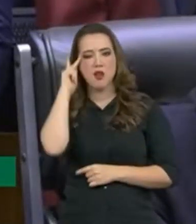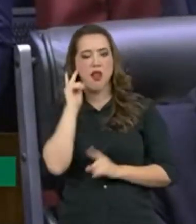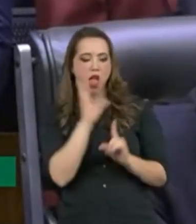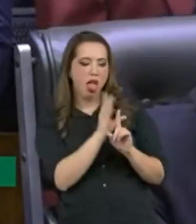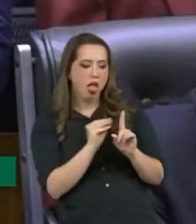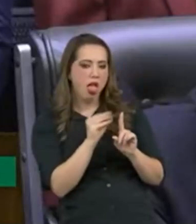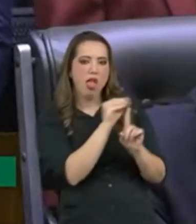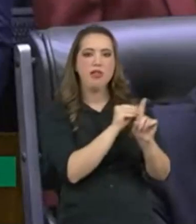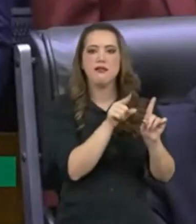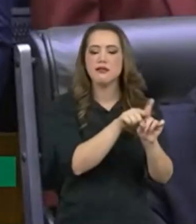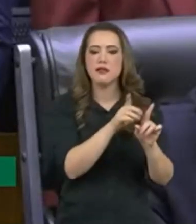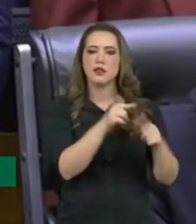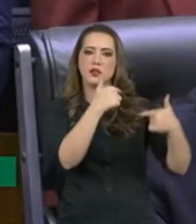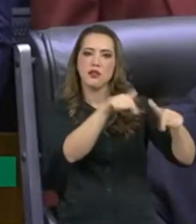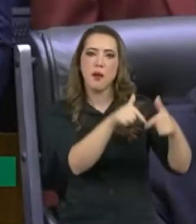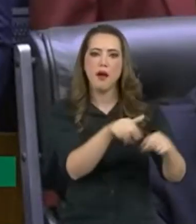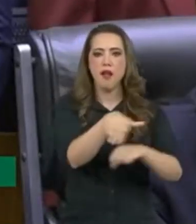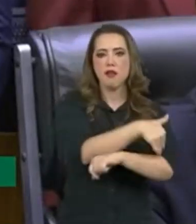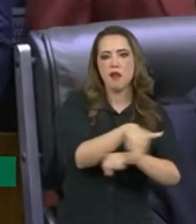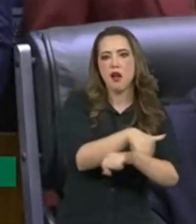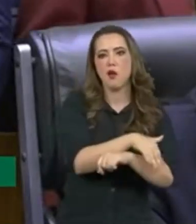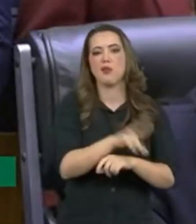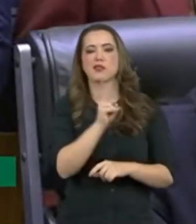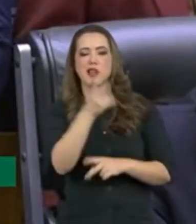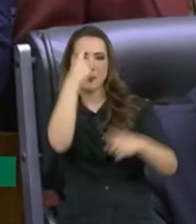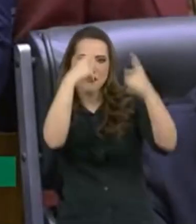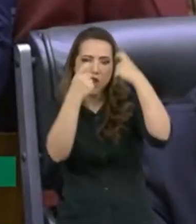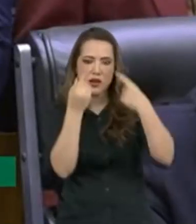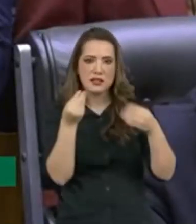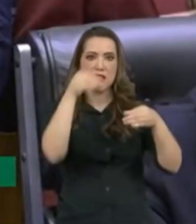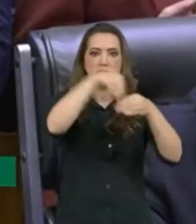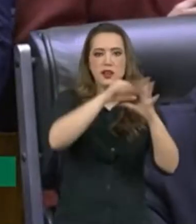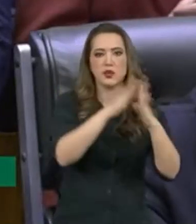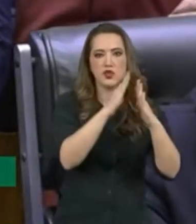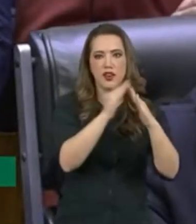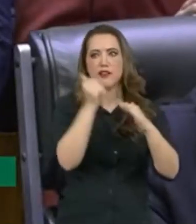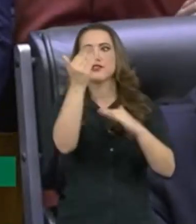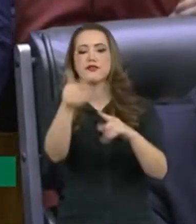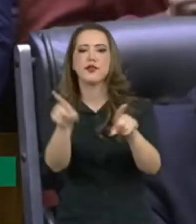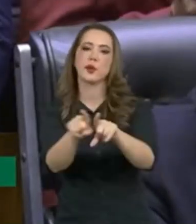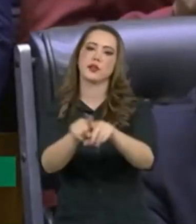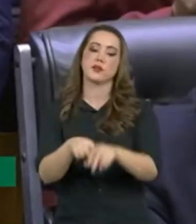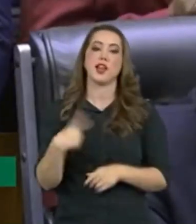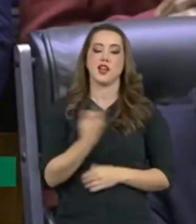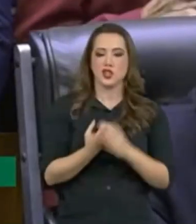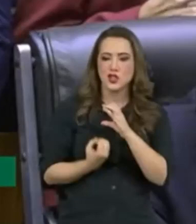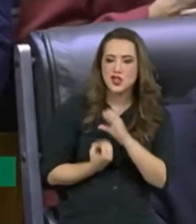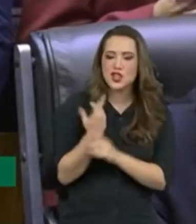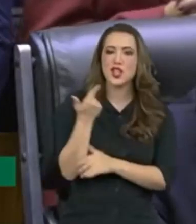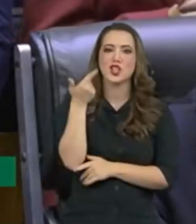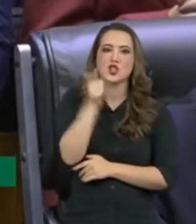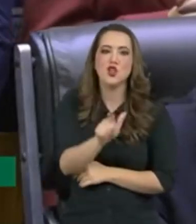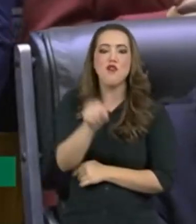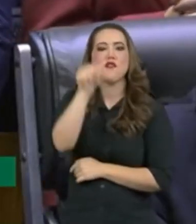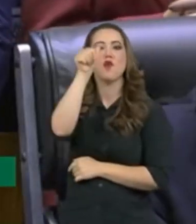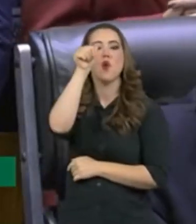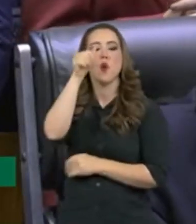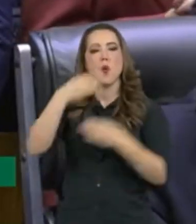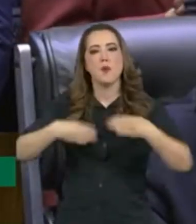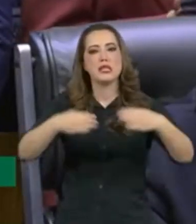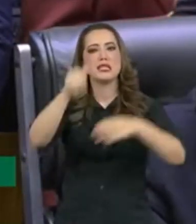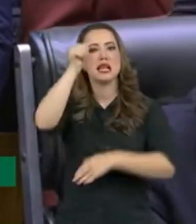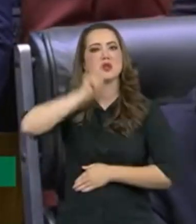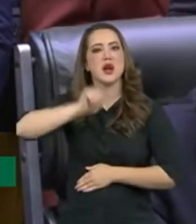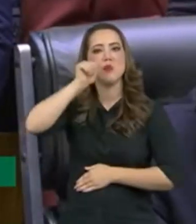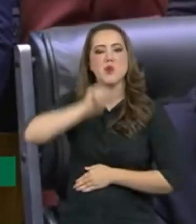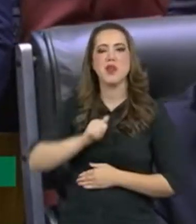que sejam vítimas de violência dentro e fora de casa. Estamos refundando também o Ministério das Mulheres para